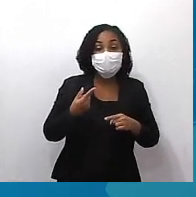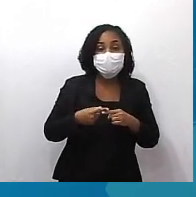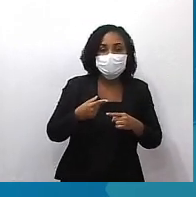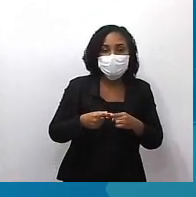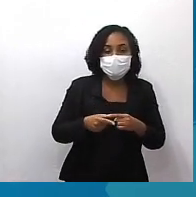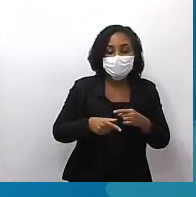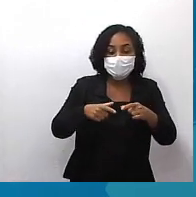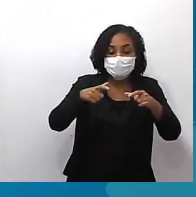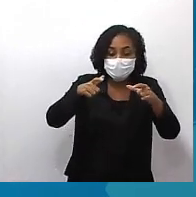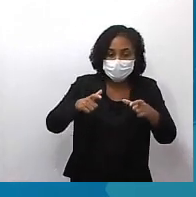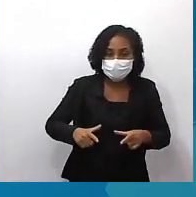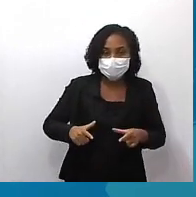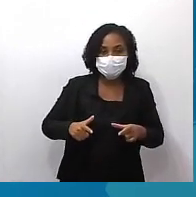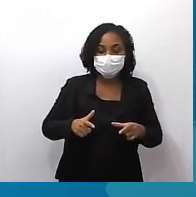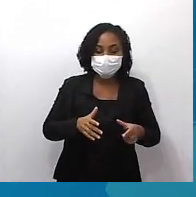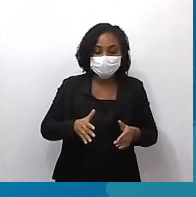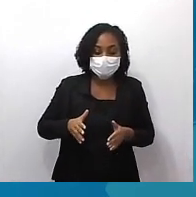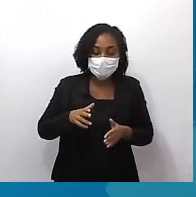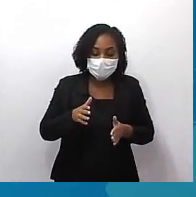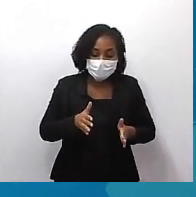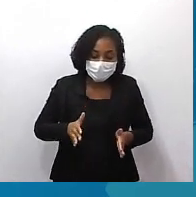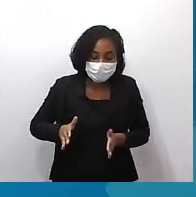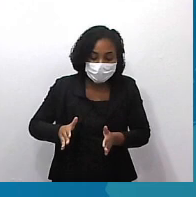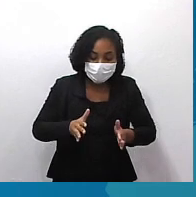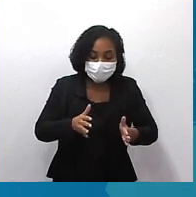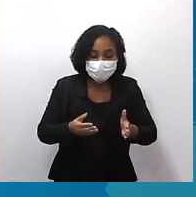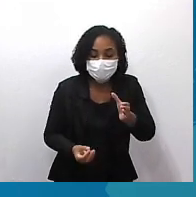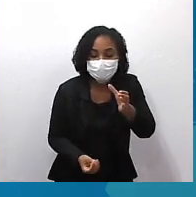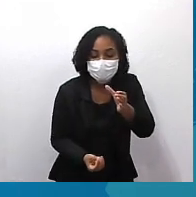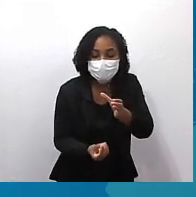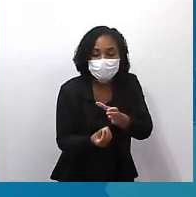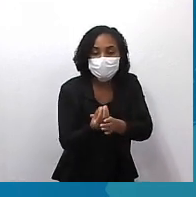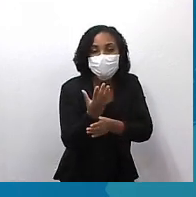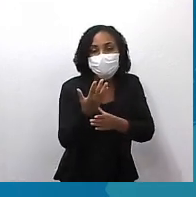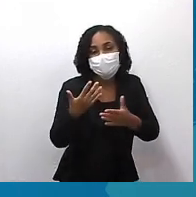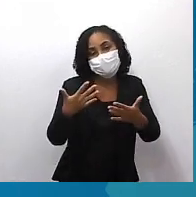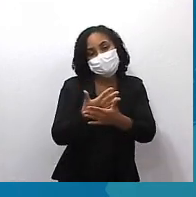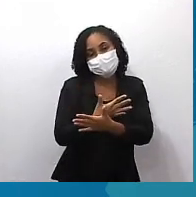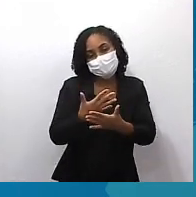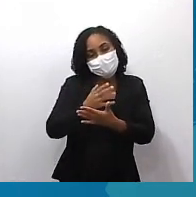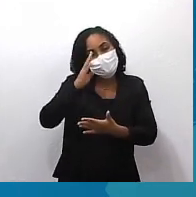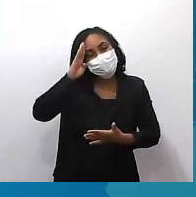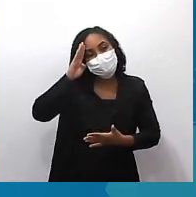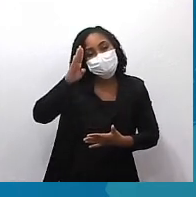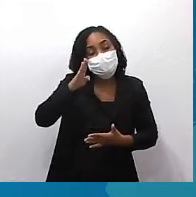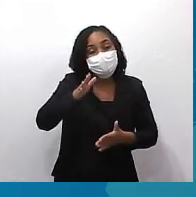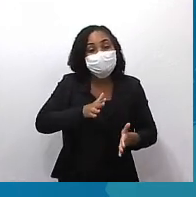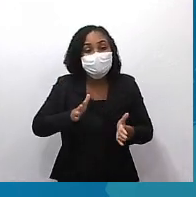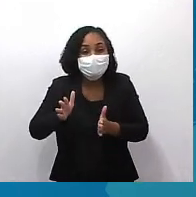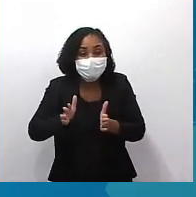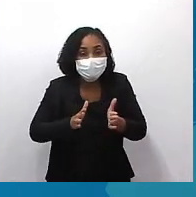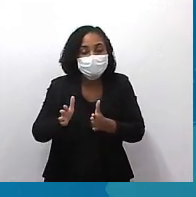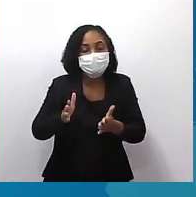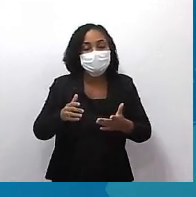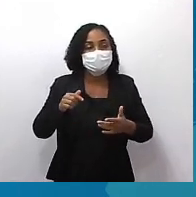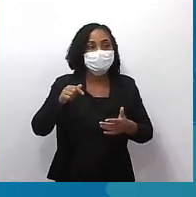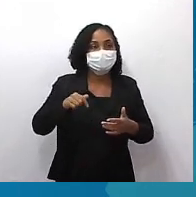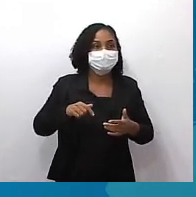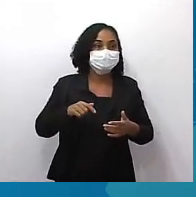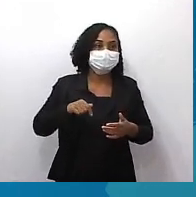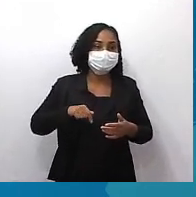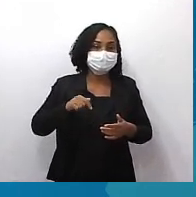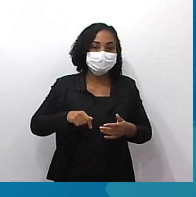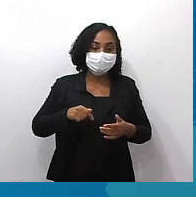estar localizado entre rios é que deu origem à cidade, principalmente num período em que eu estava aqui na época